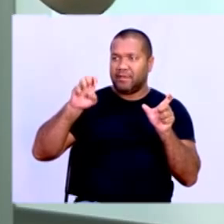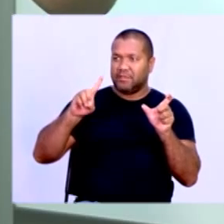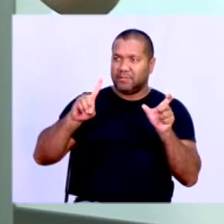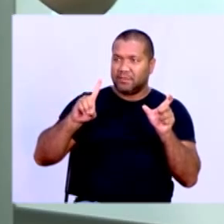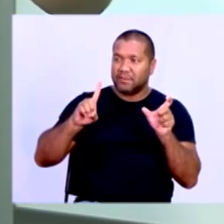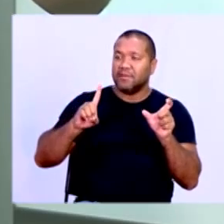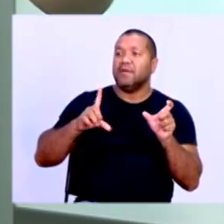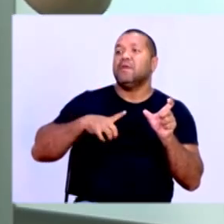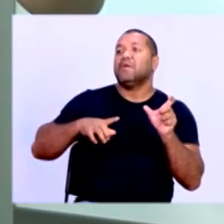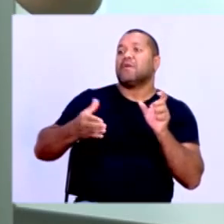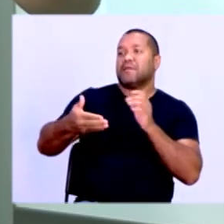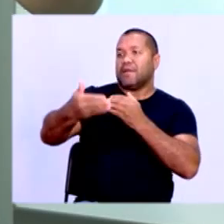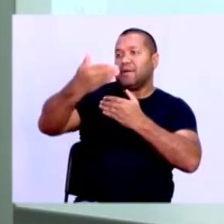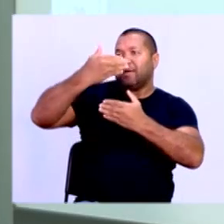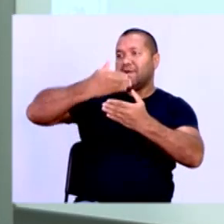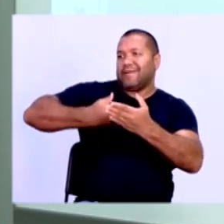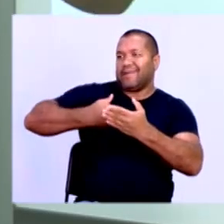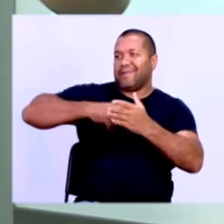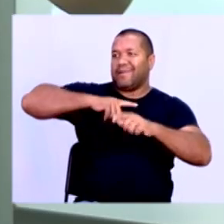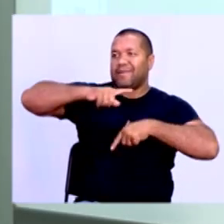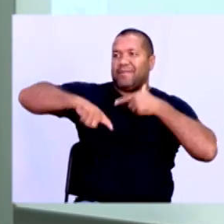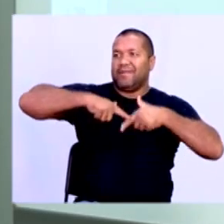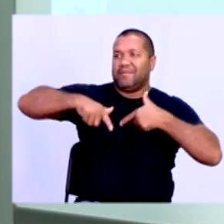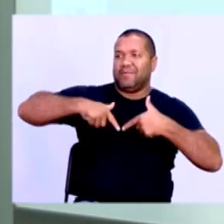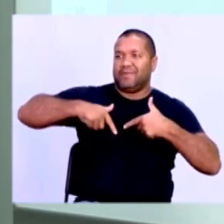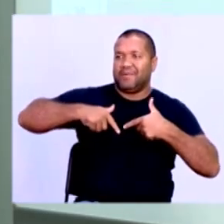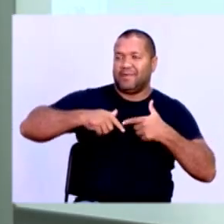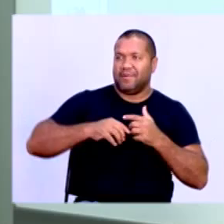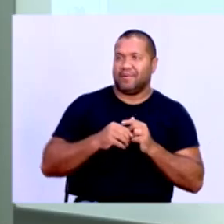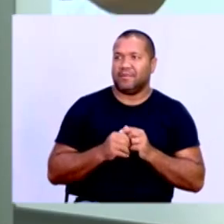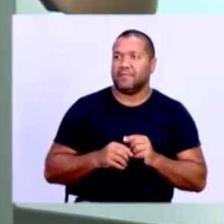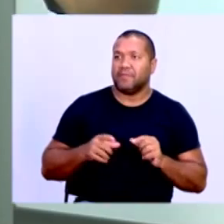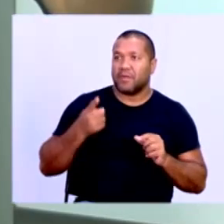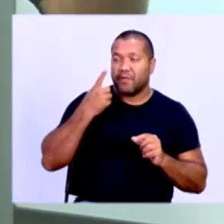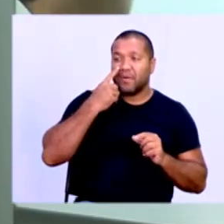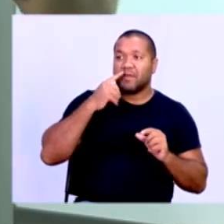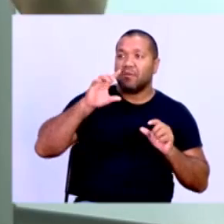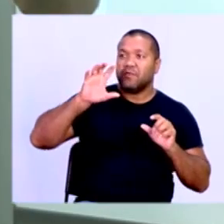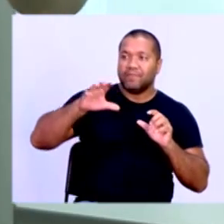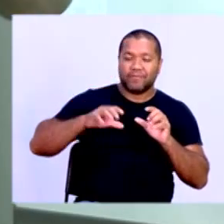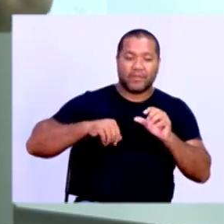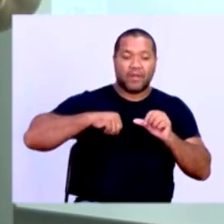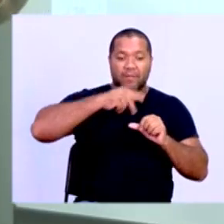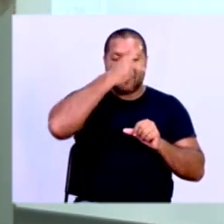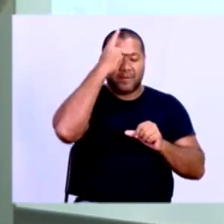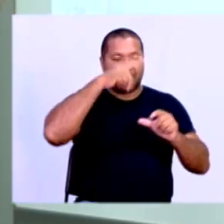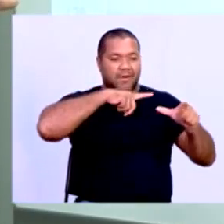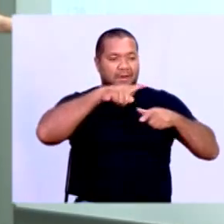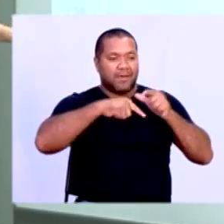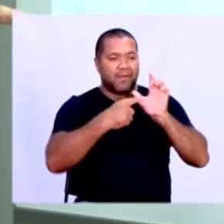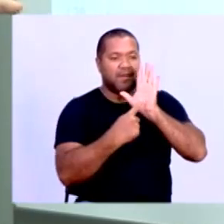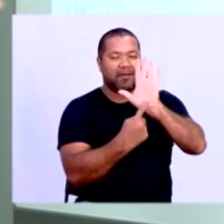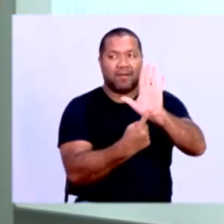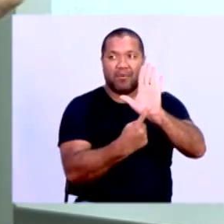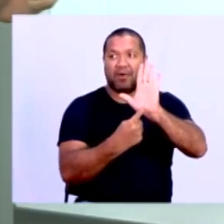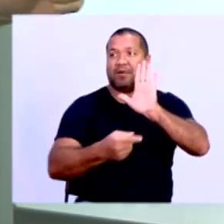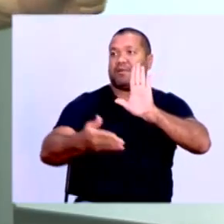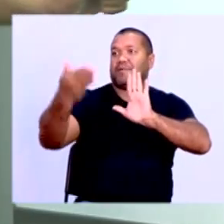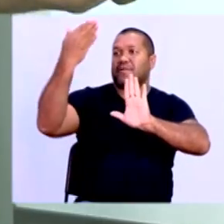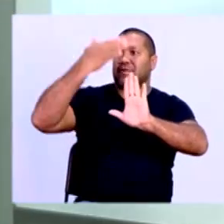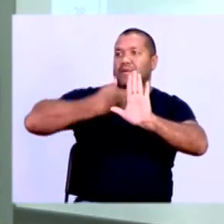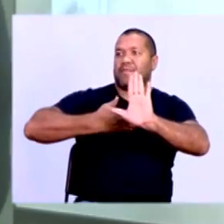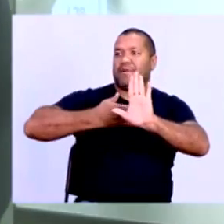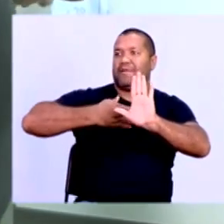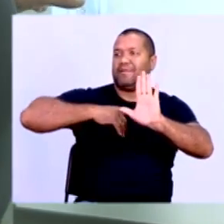tenho o programador, desenvolvedor. Né? Então, posso dizer assim, o designer trabalha de frente e o desenvolvedor com a parte de back-end.